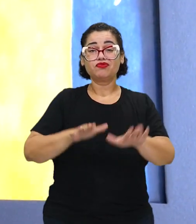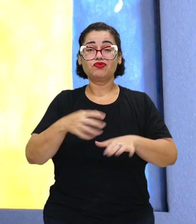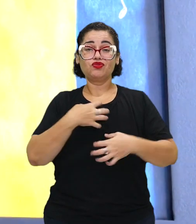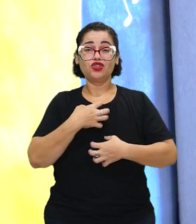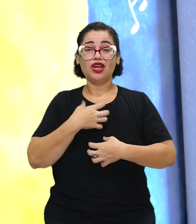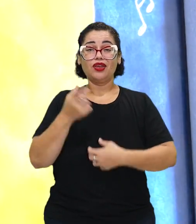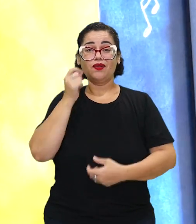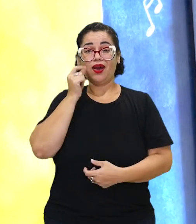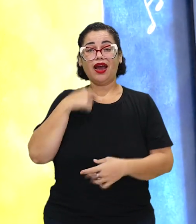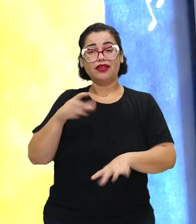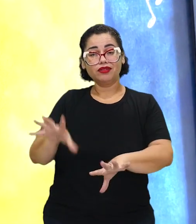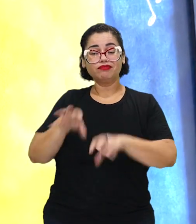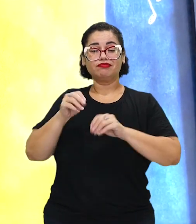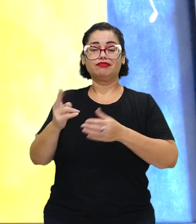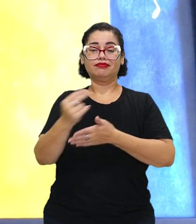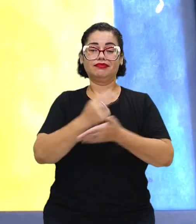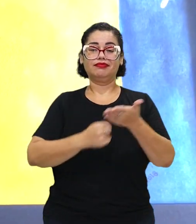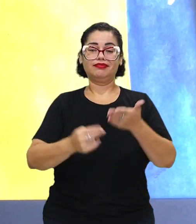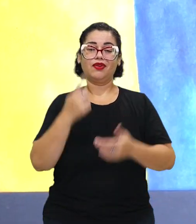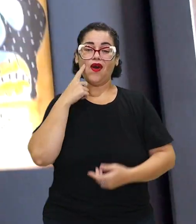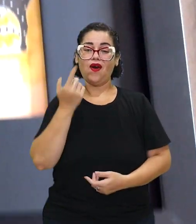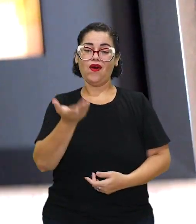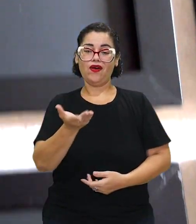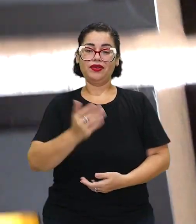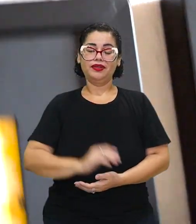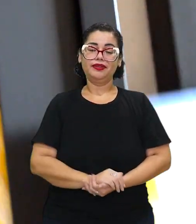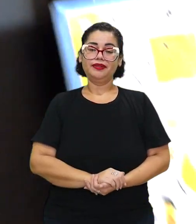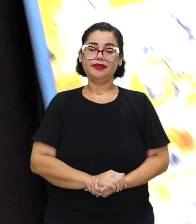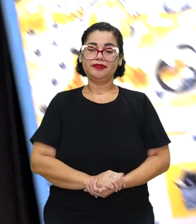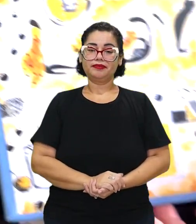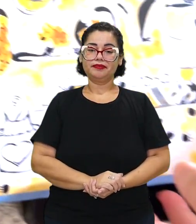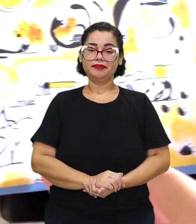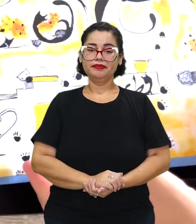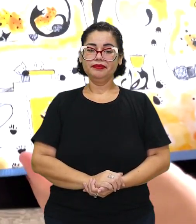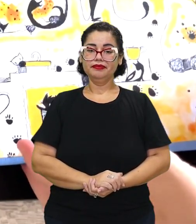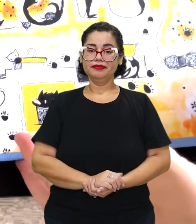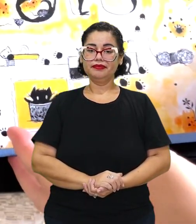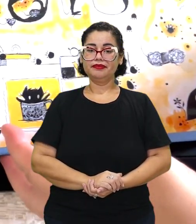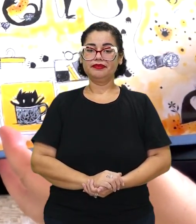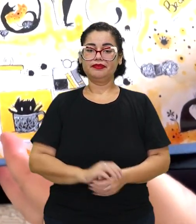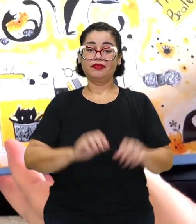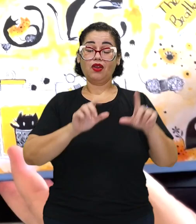todo de se mexer, né? Olha só,